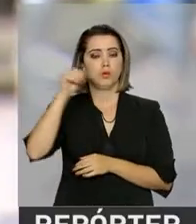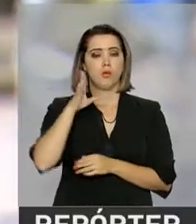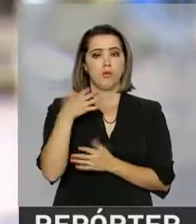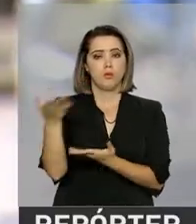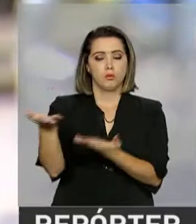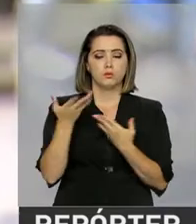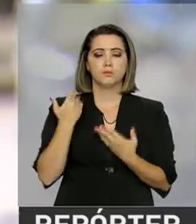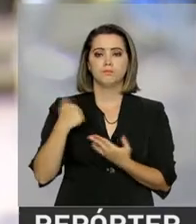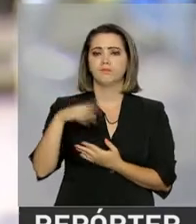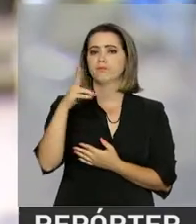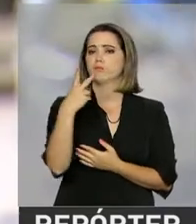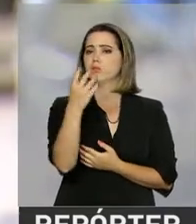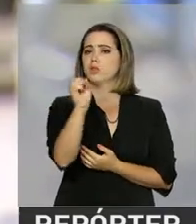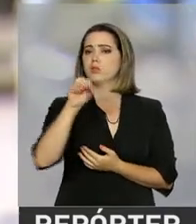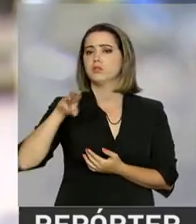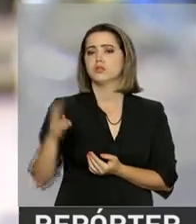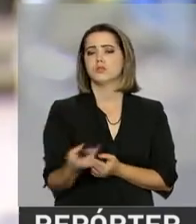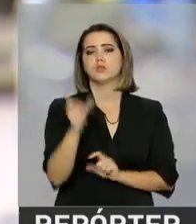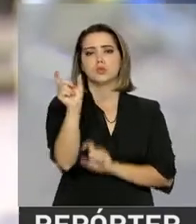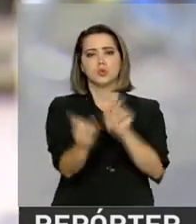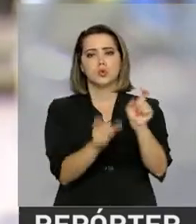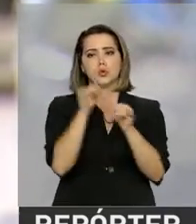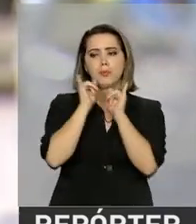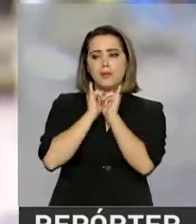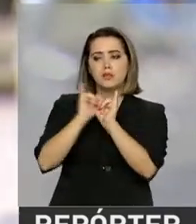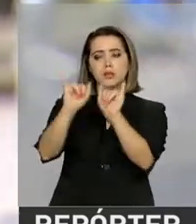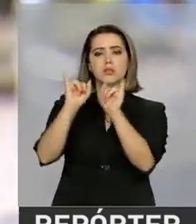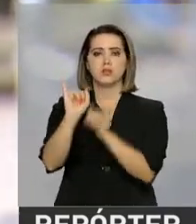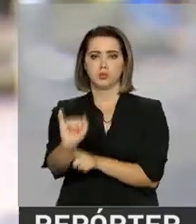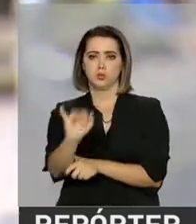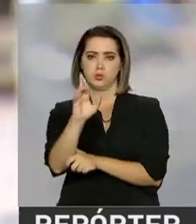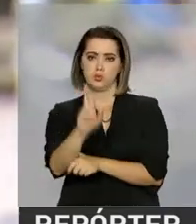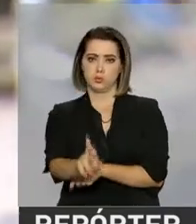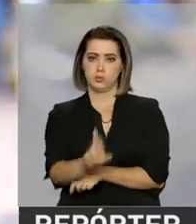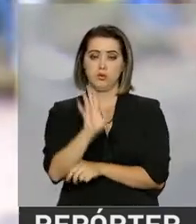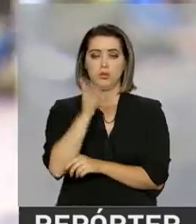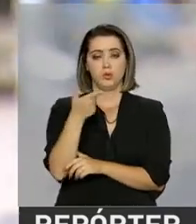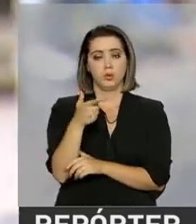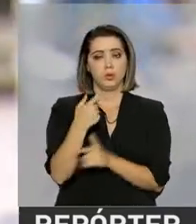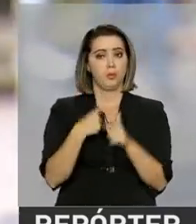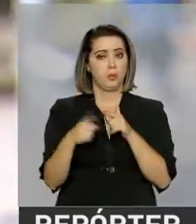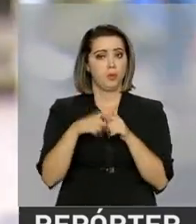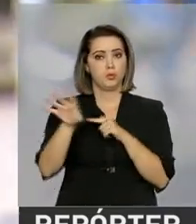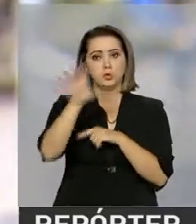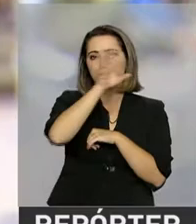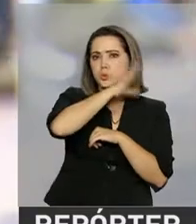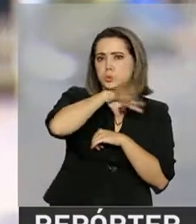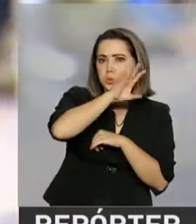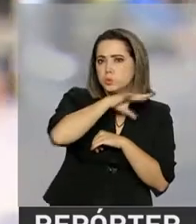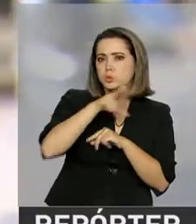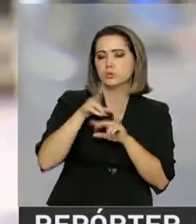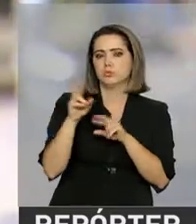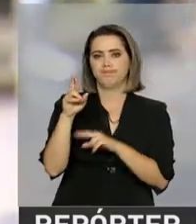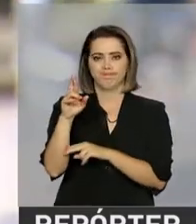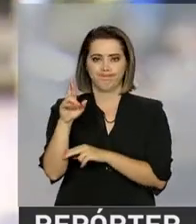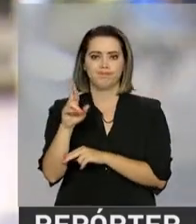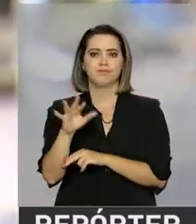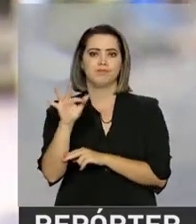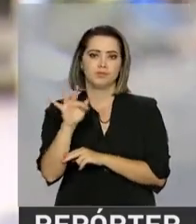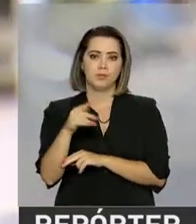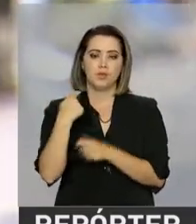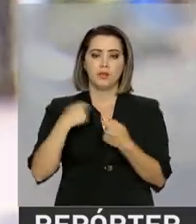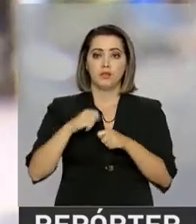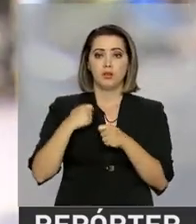receber 28 milhões de declarações e para não ter problemas com o leão a receita recomenda que o contribuinte